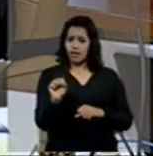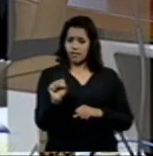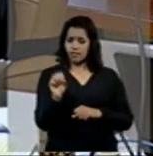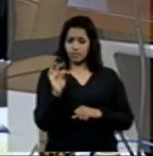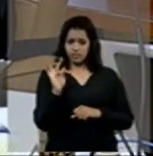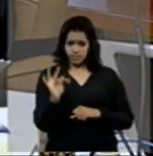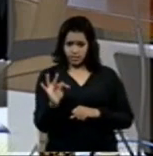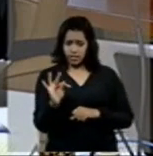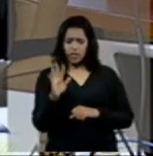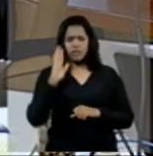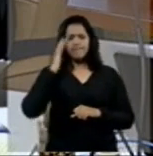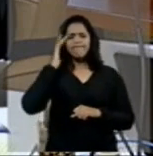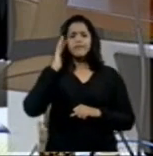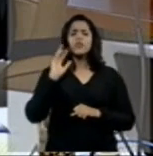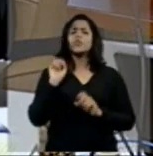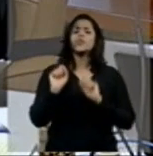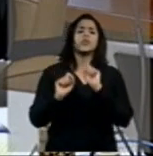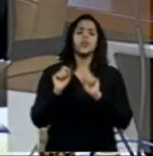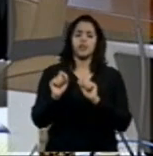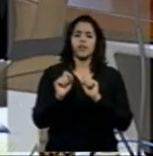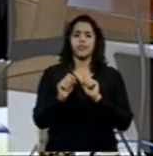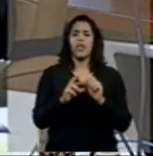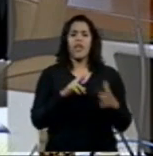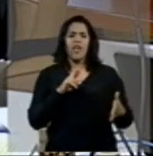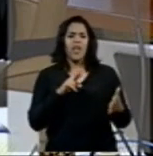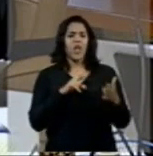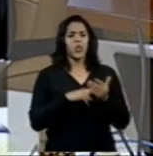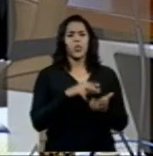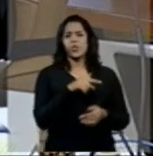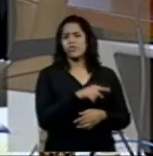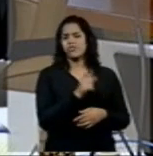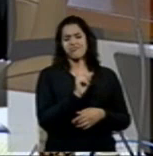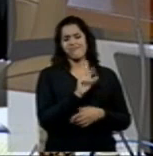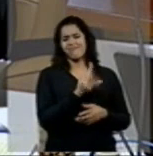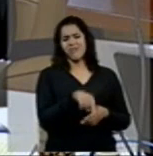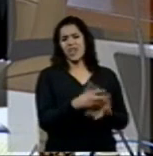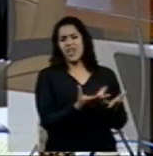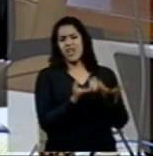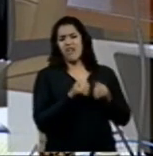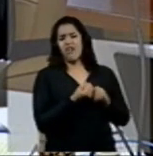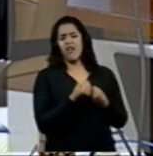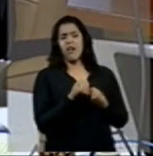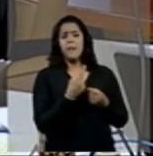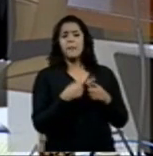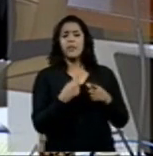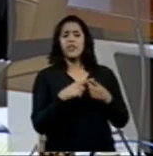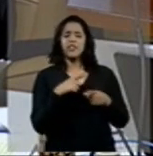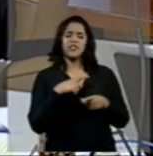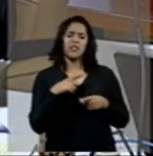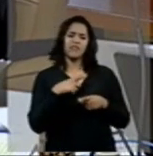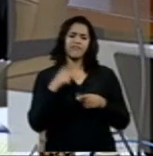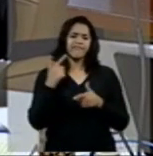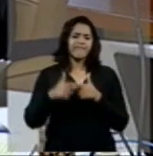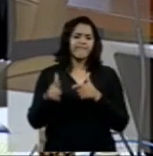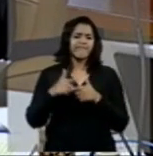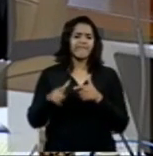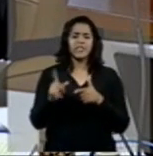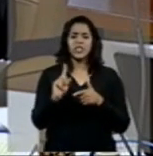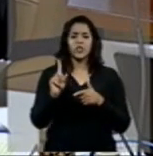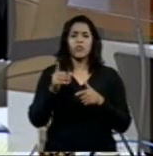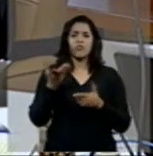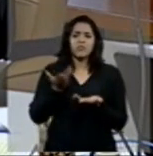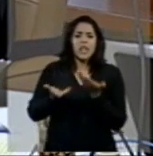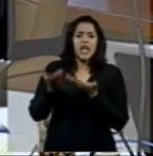entendeu que, apesar de elevado, o recurso não alcança reconhecimento, porque a divergência trazida à colação não